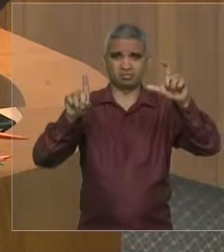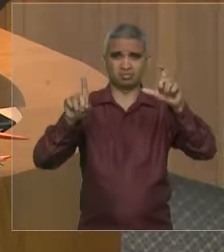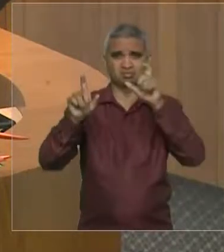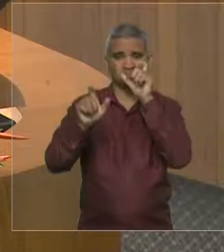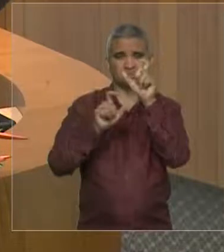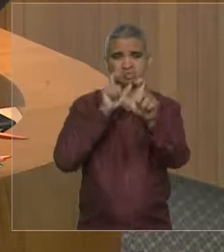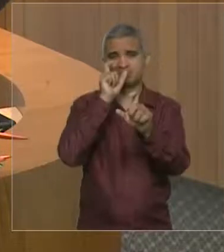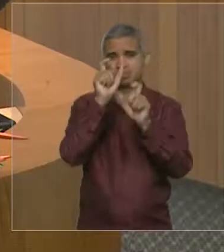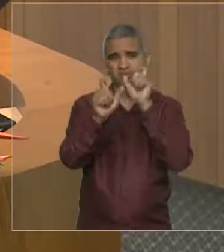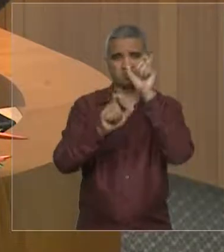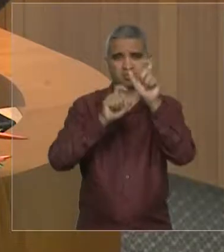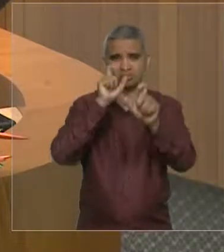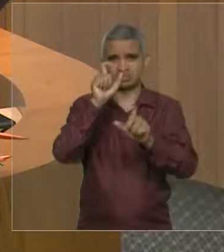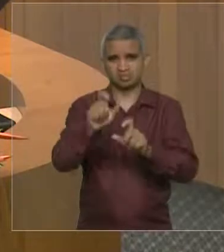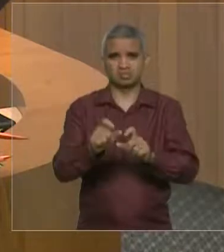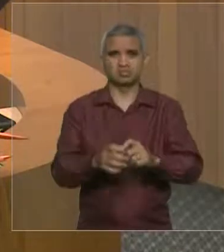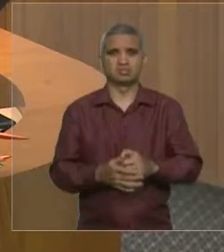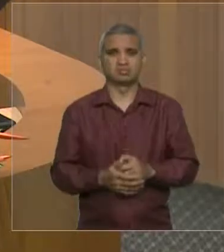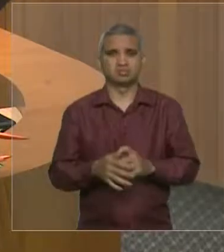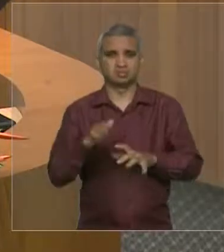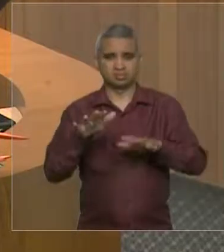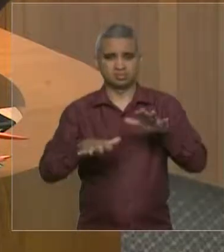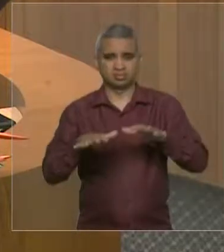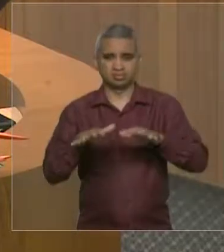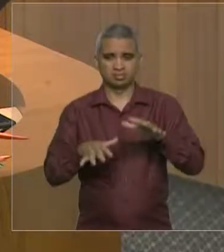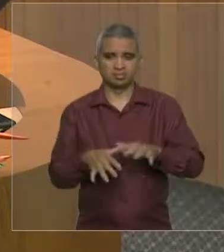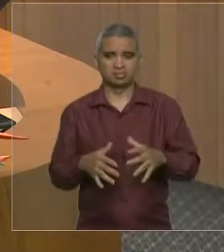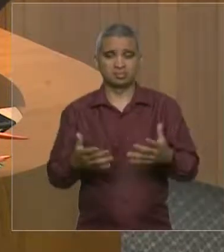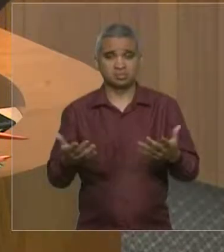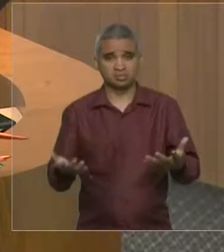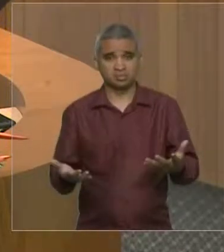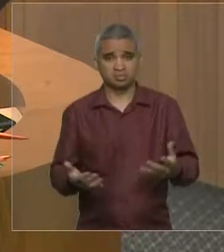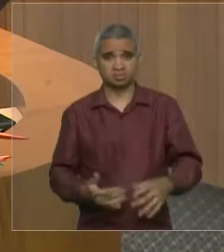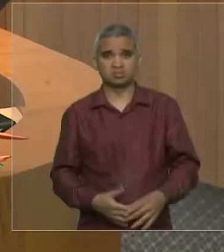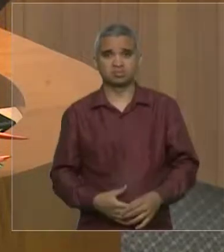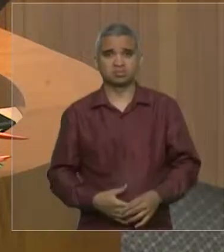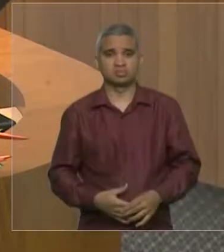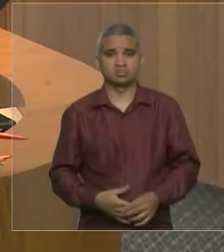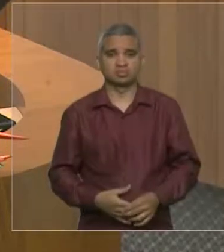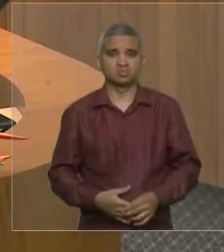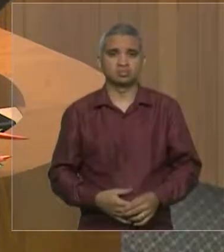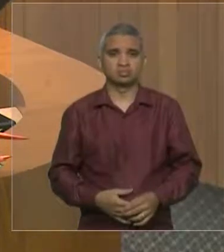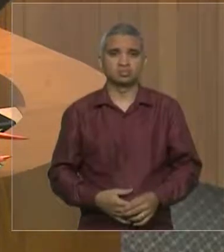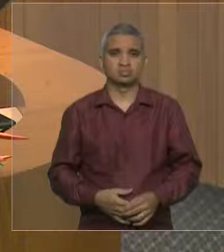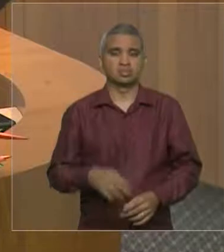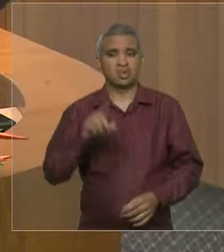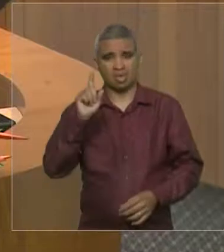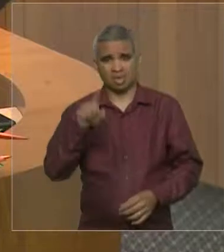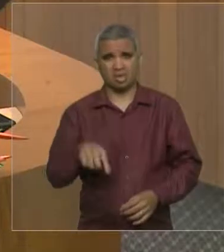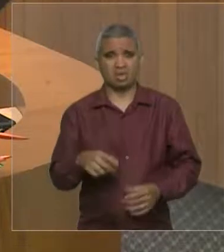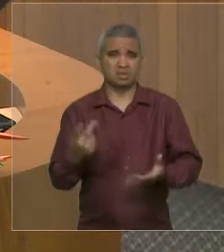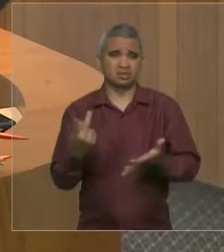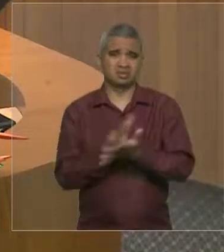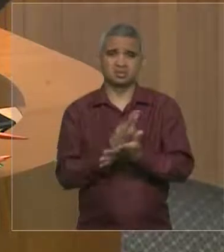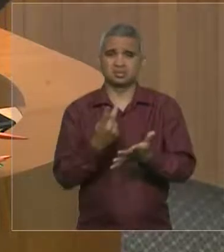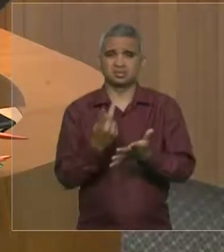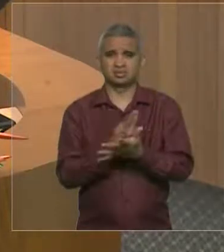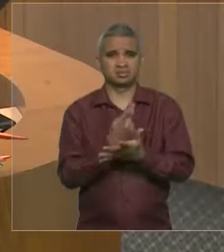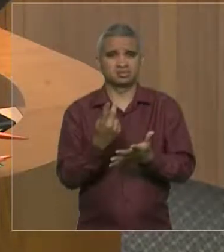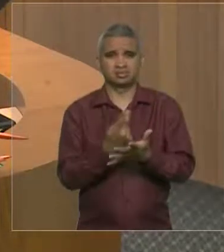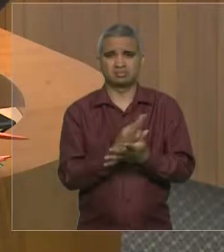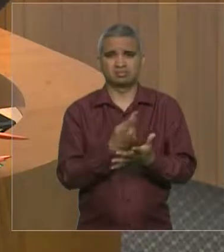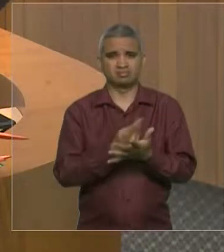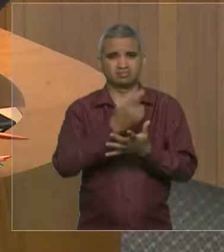nas suas lutas, muitas vezes. E isso é provavelmente o maior dos erros que a gente pode ter, tendo